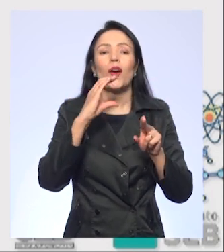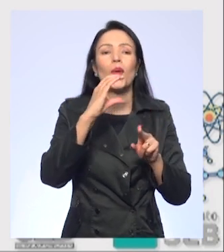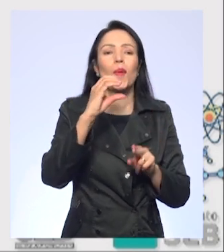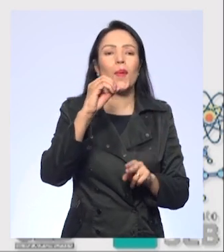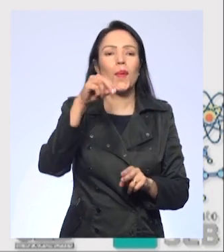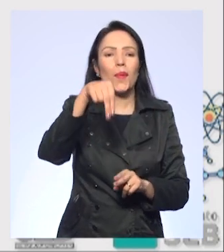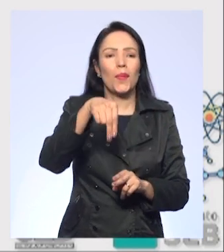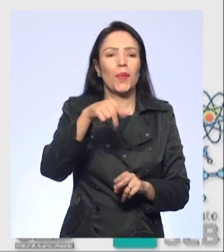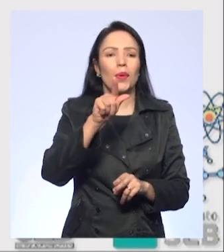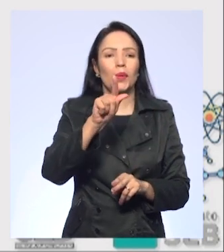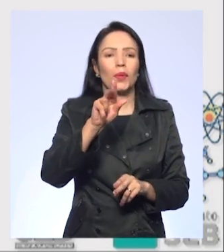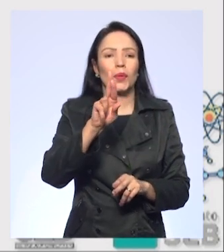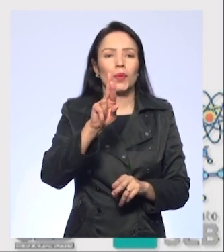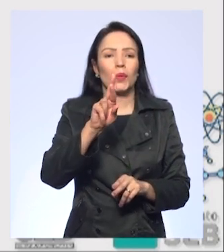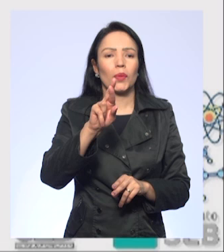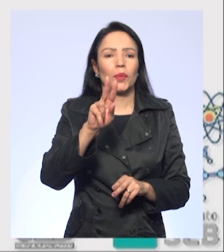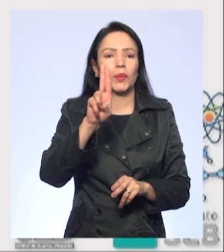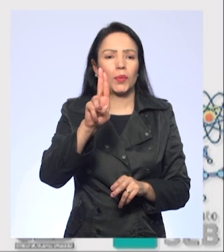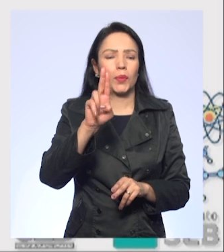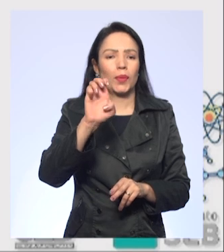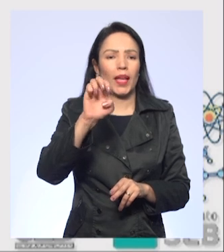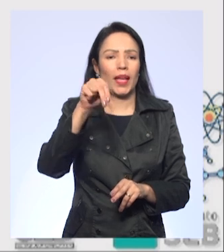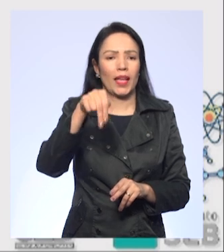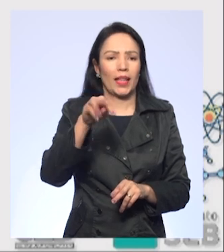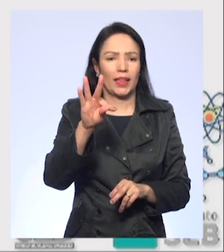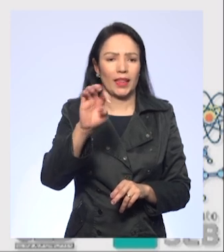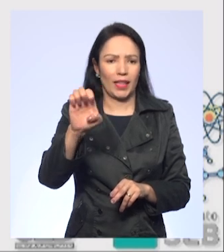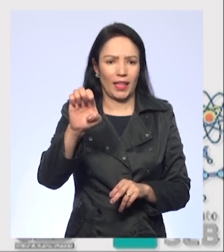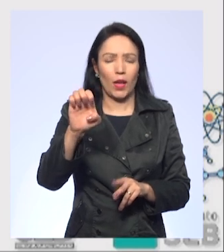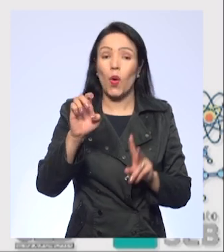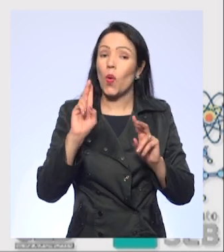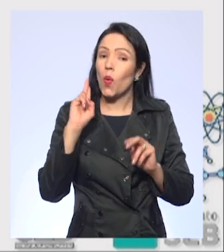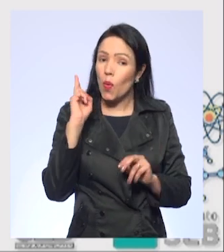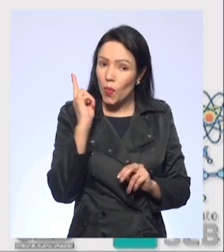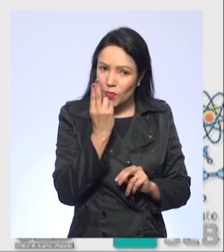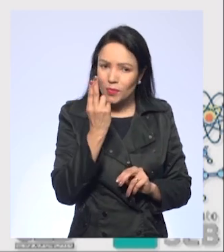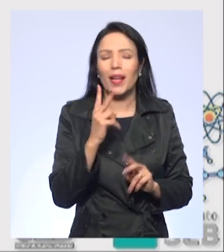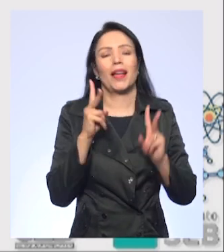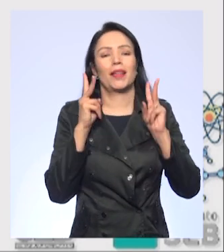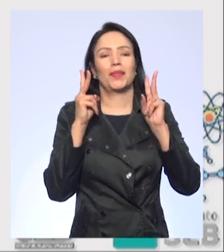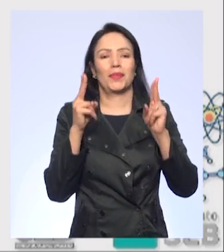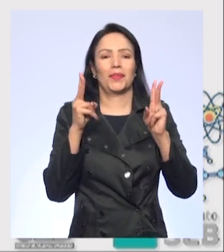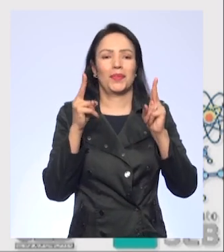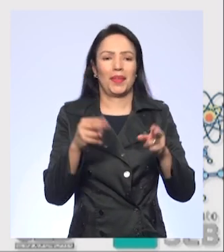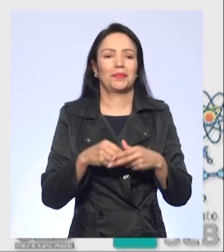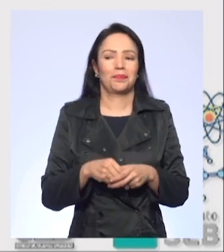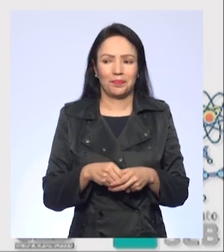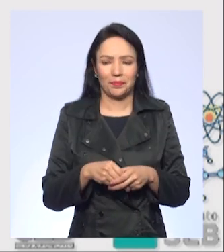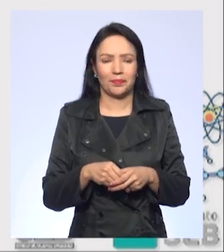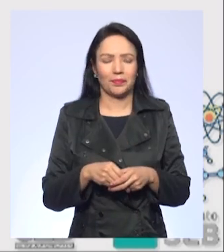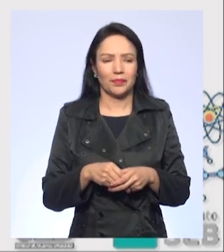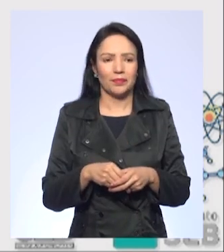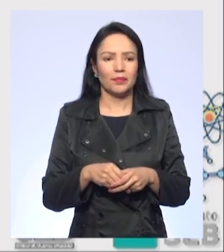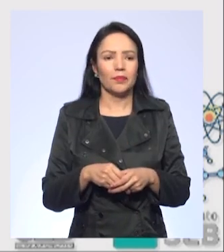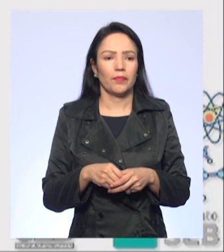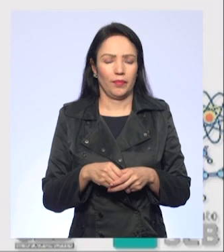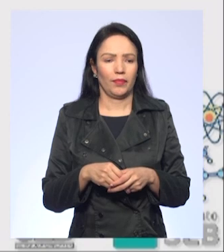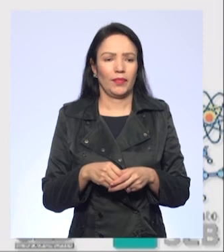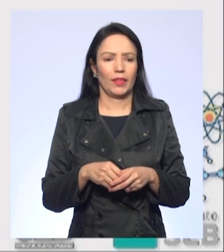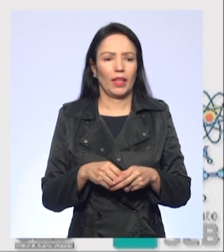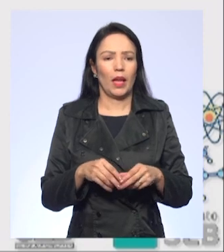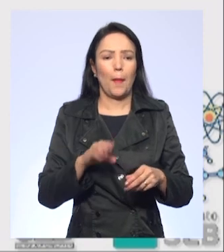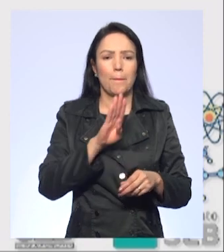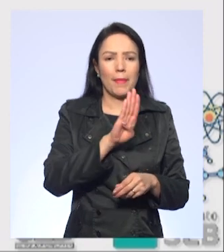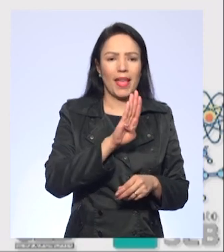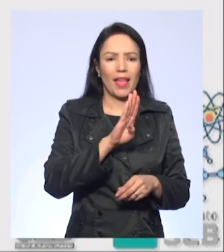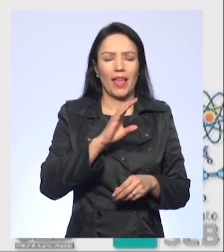de igualdade. Então, visto que os 2 triângulos são congruentes, eu posso afirmar que a hipotenusazinha de um chamado B é